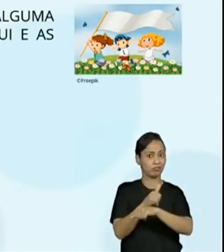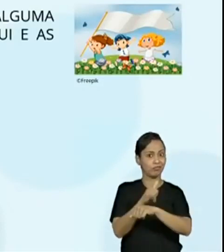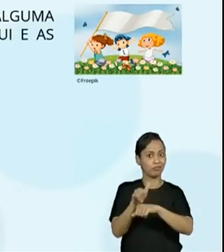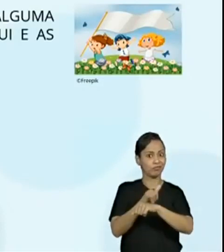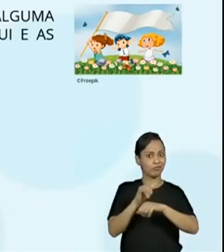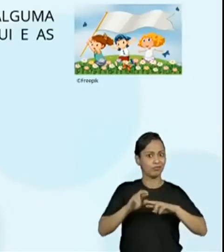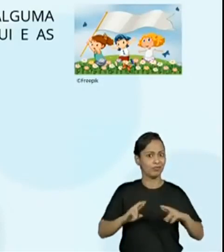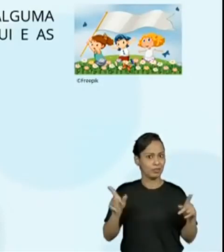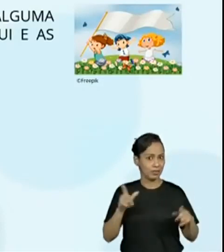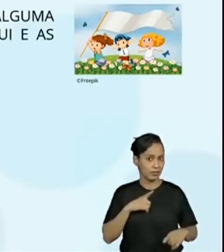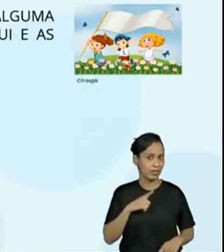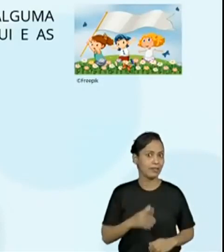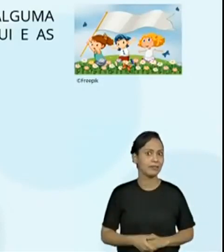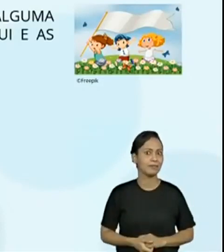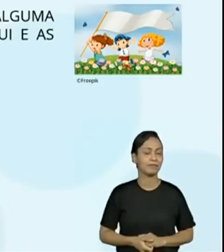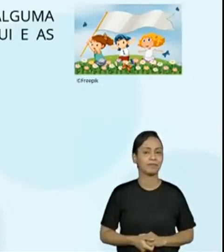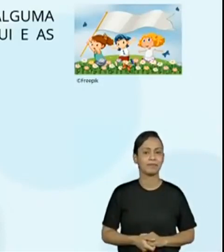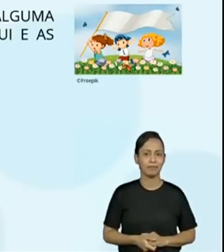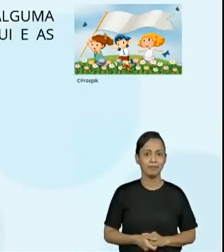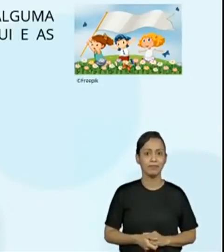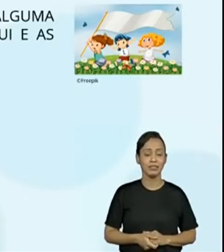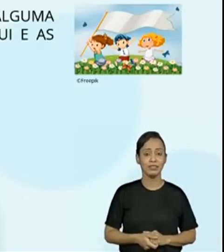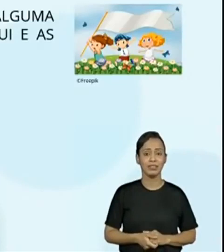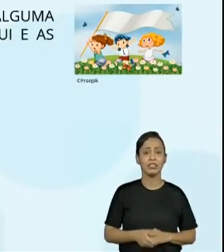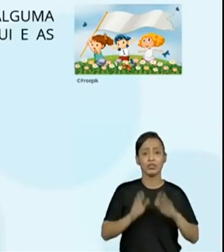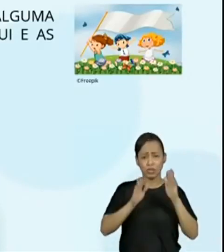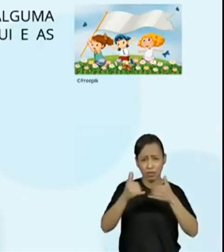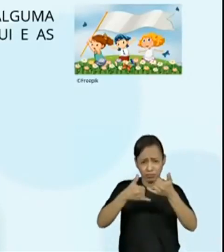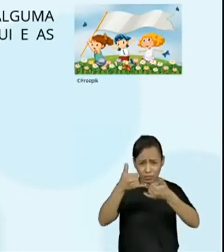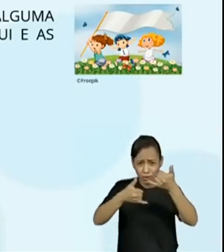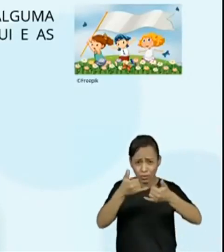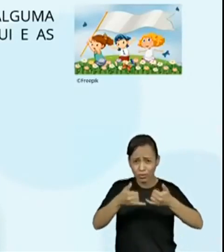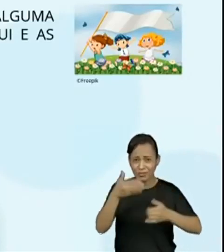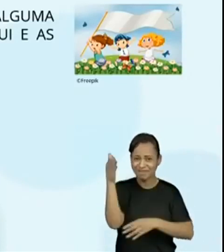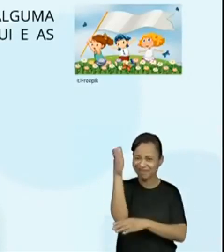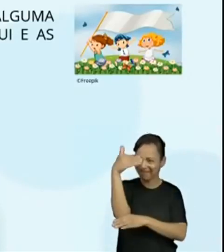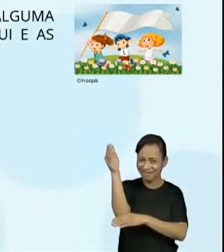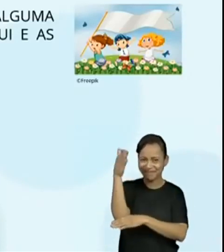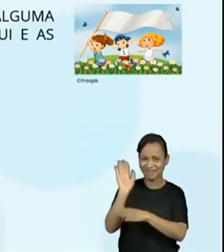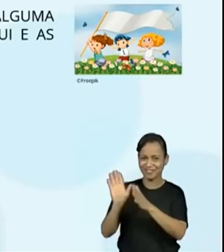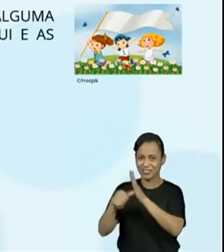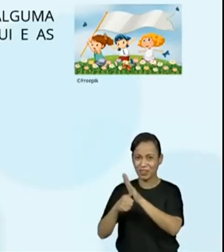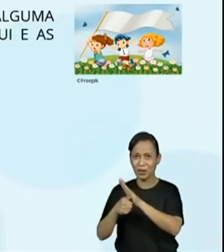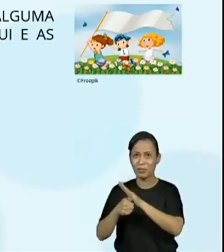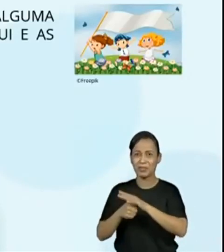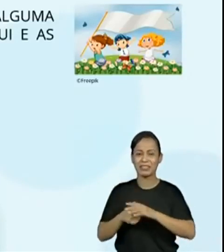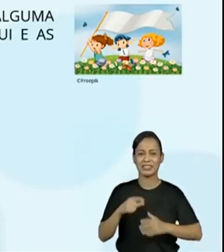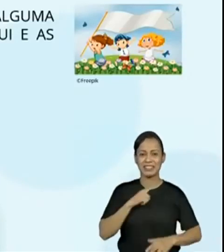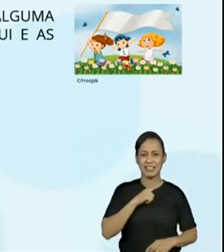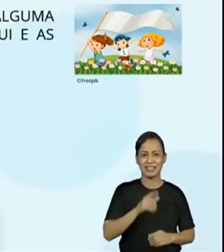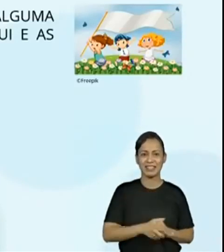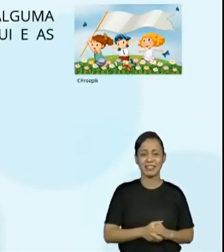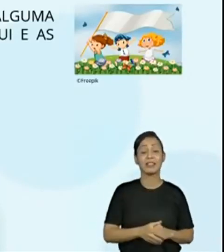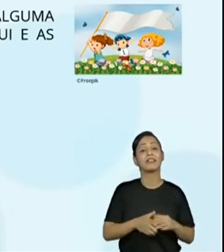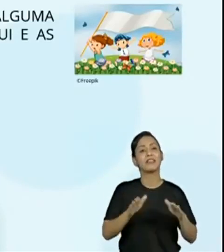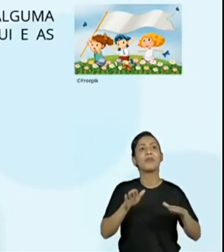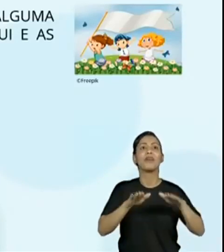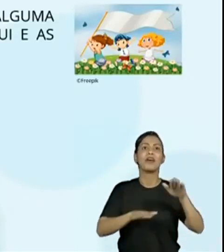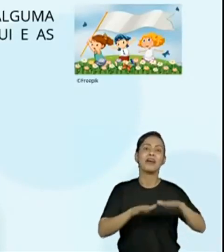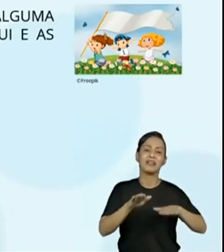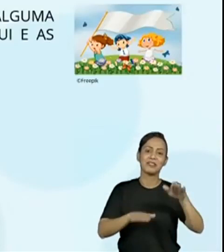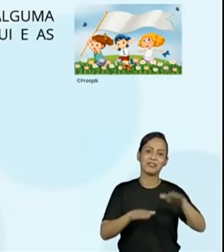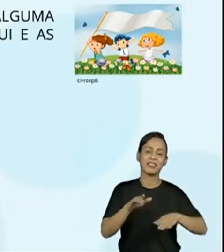diferente? Você já brincou de pique-bandeira? Há alguma diferença entre as regras descritas aqui e a que